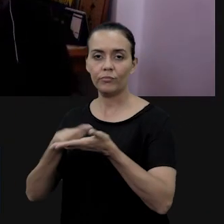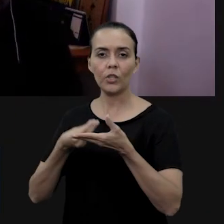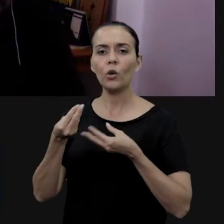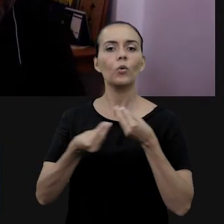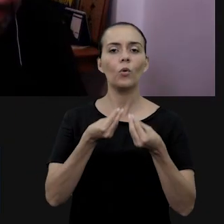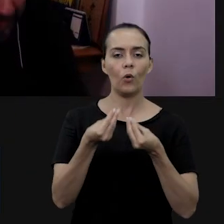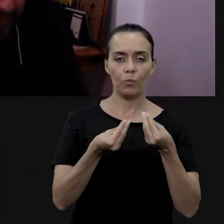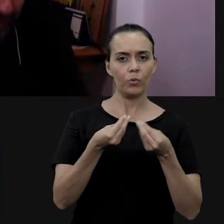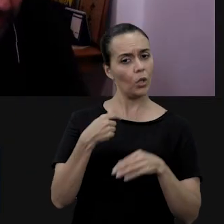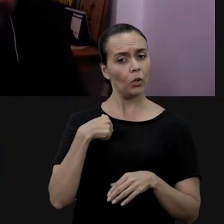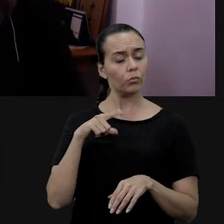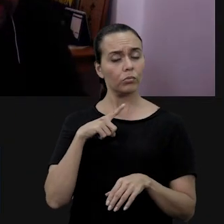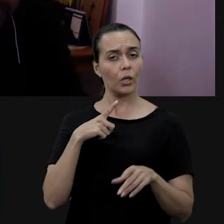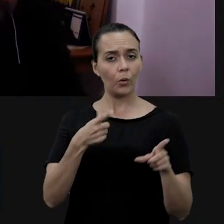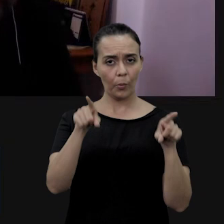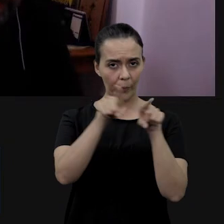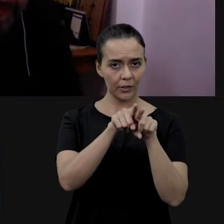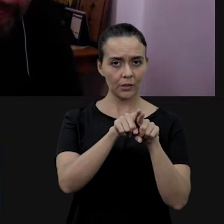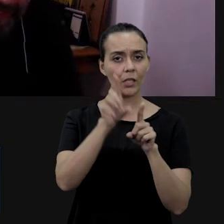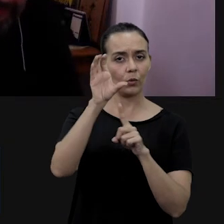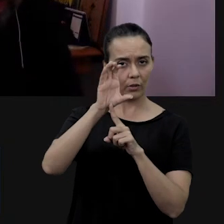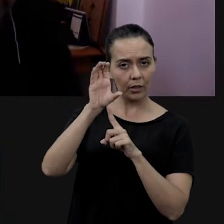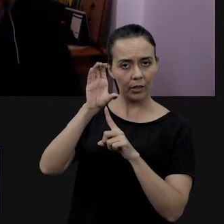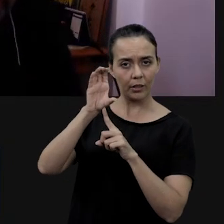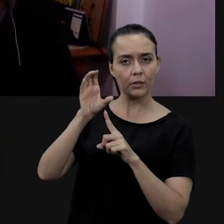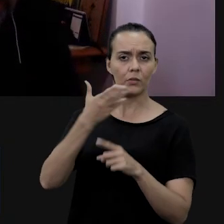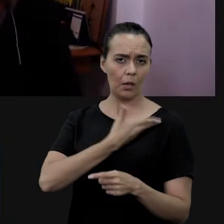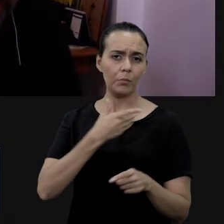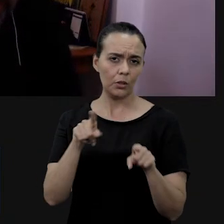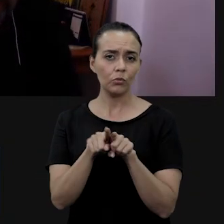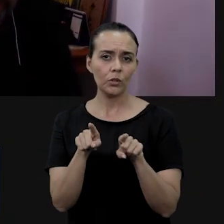fluxo, bom, eu tenho já clientes